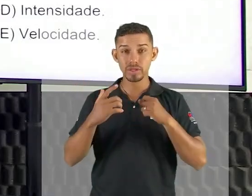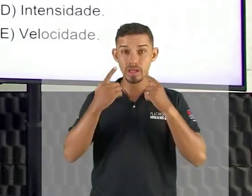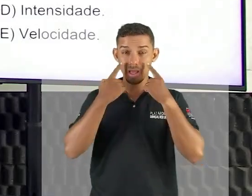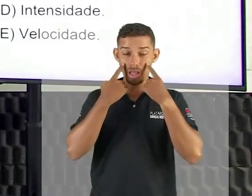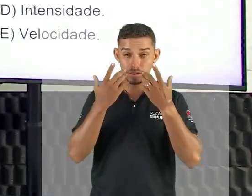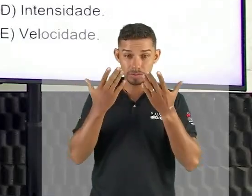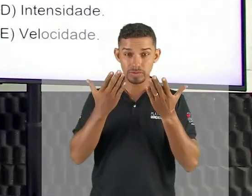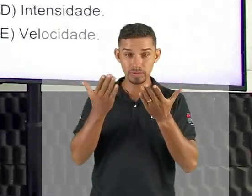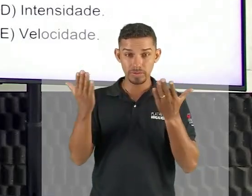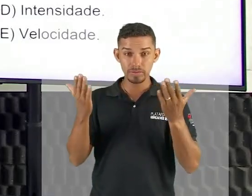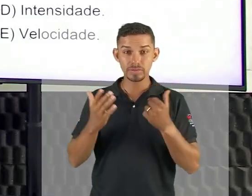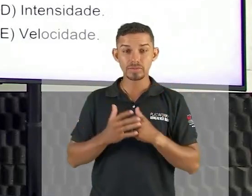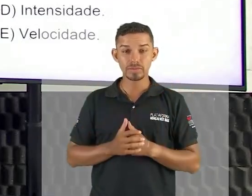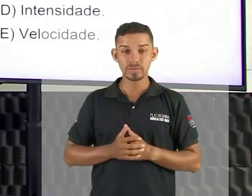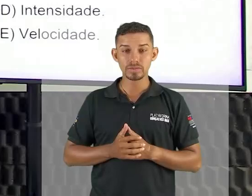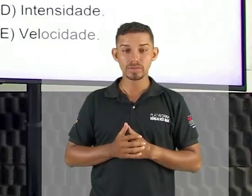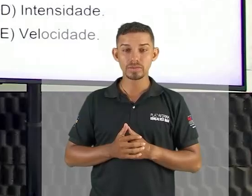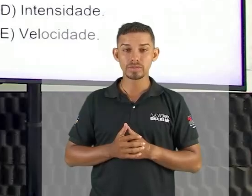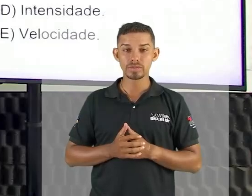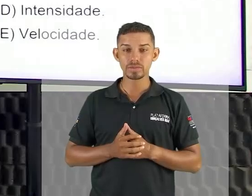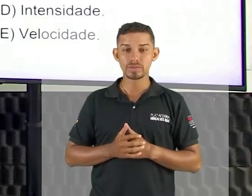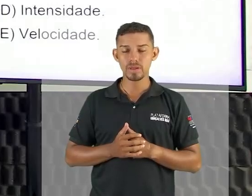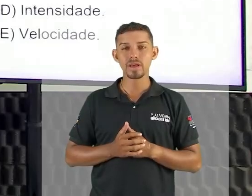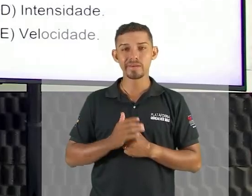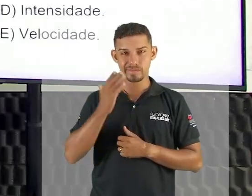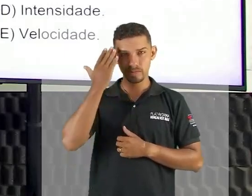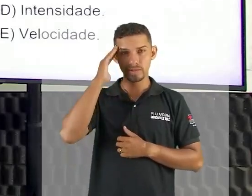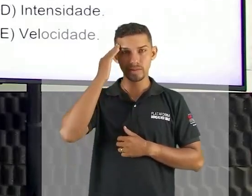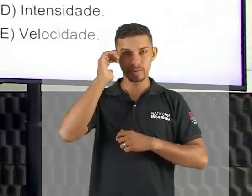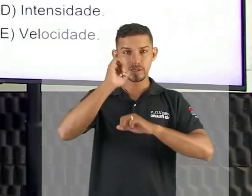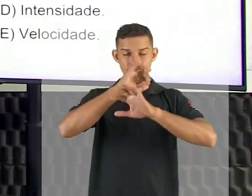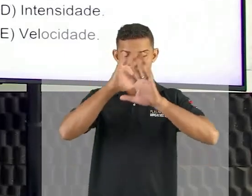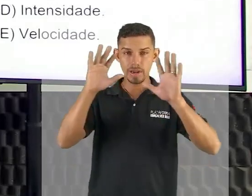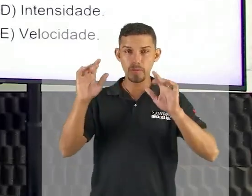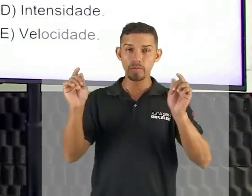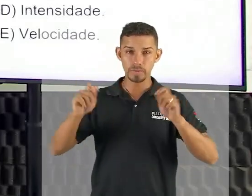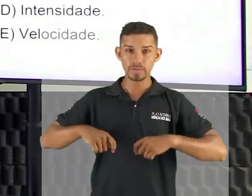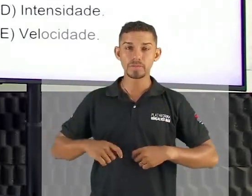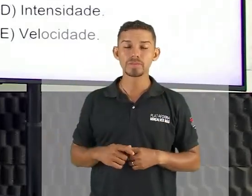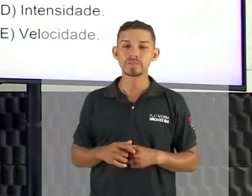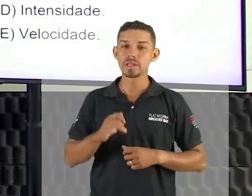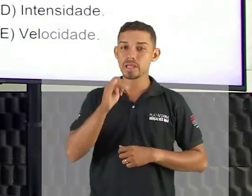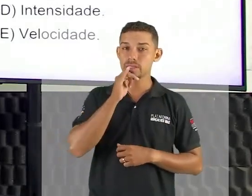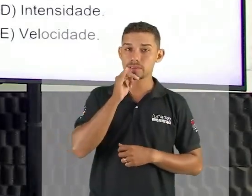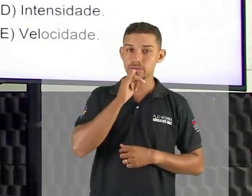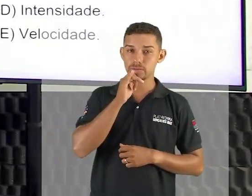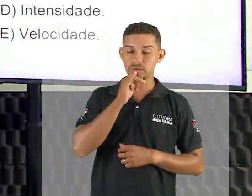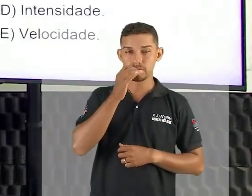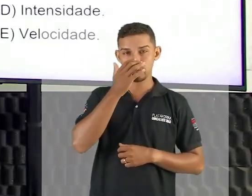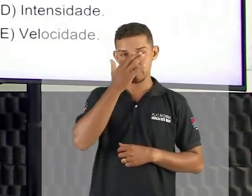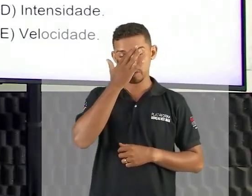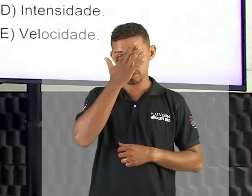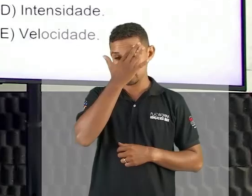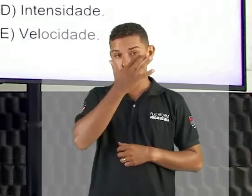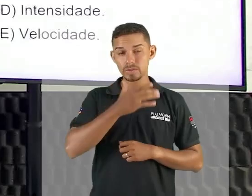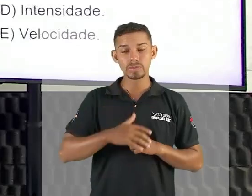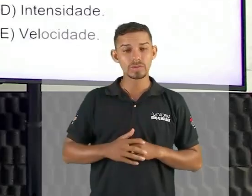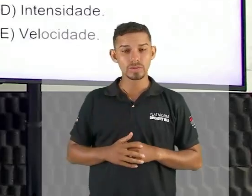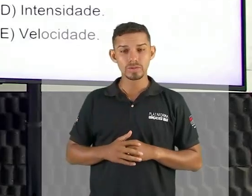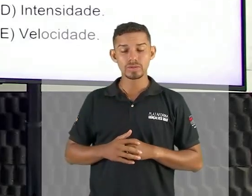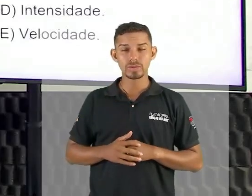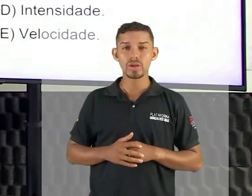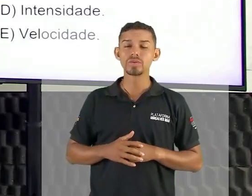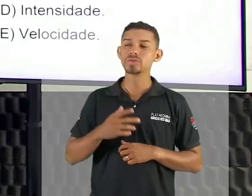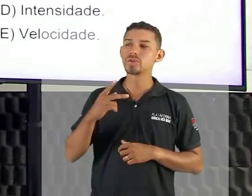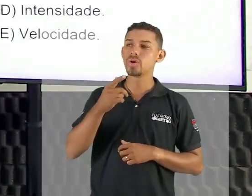visível um exemplo que dá pra gente entender Legal vamos supor que um